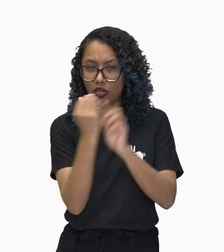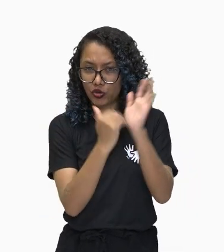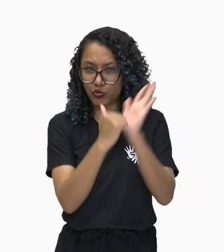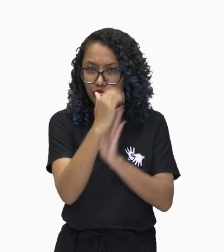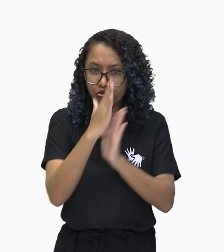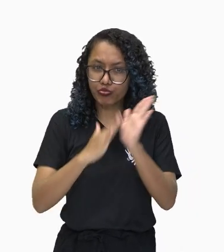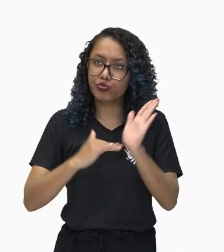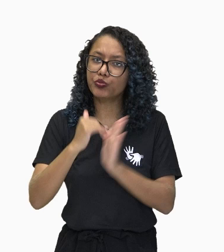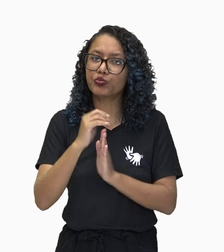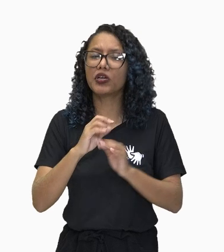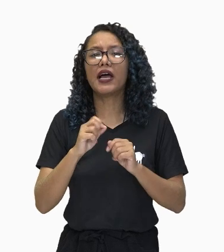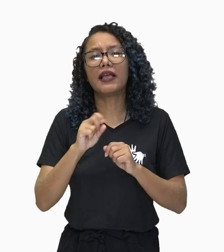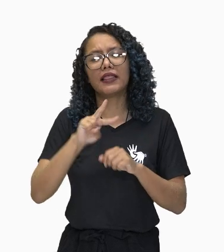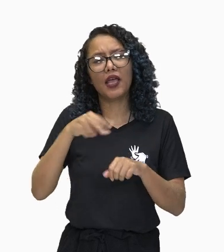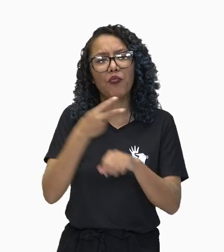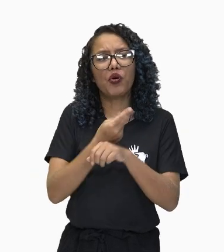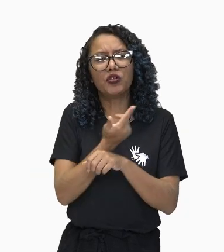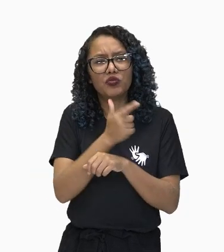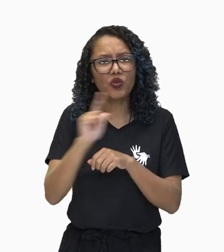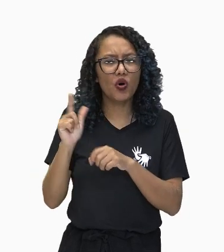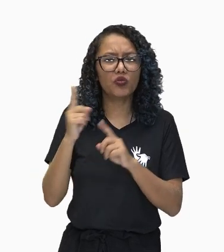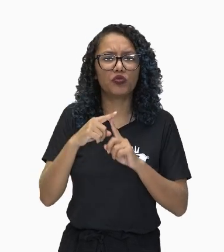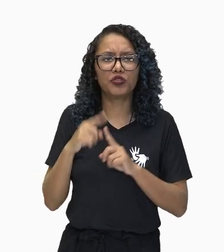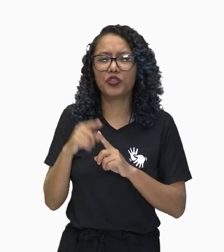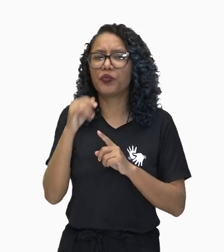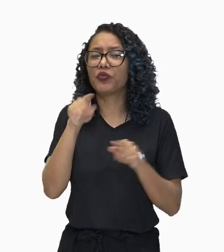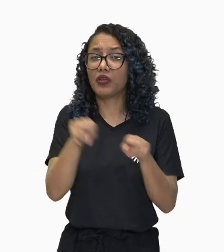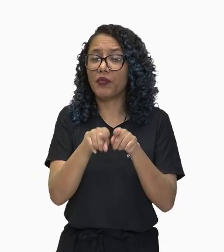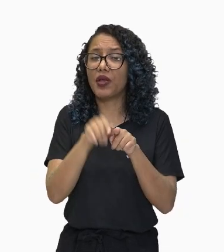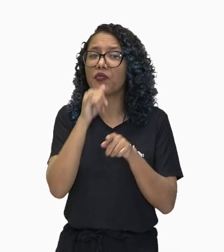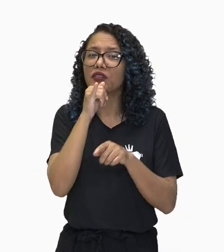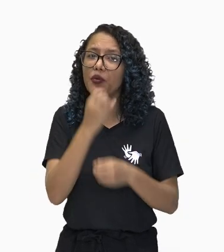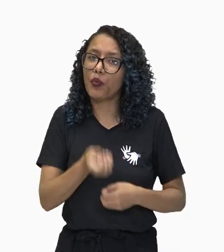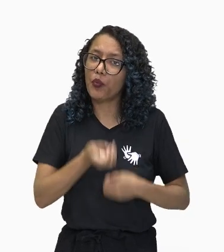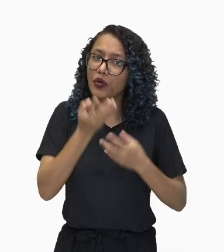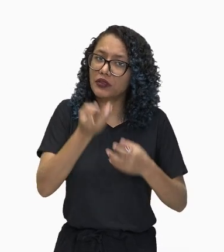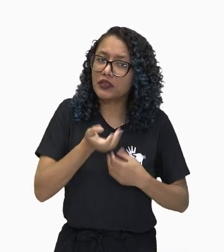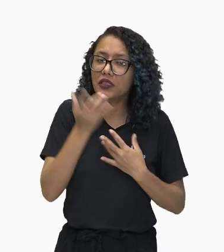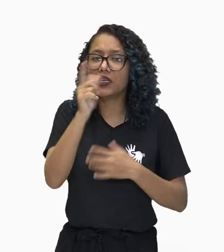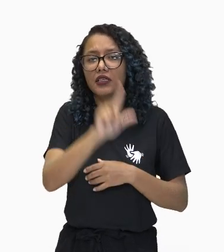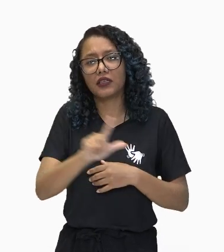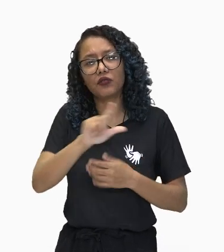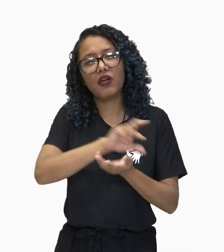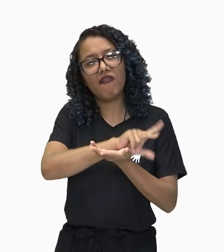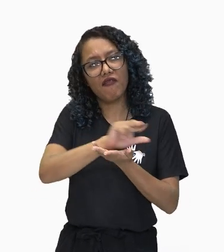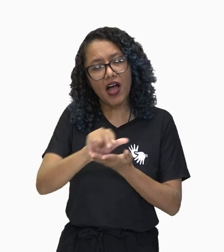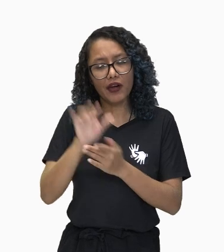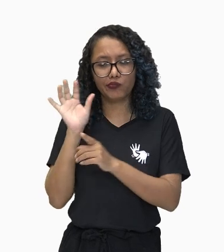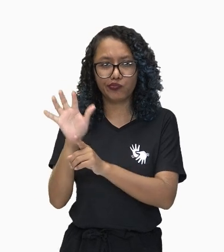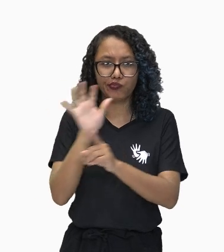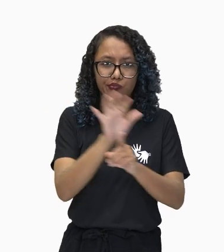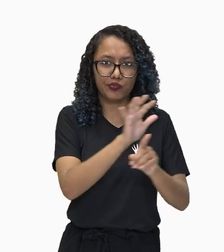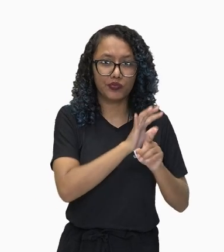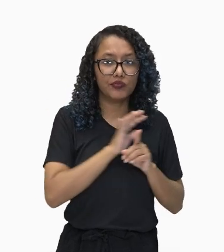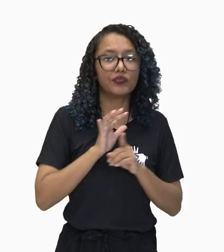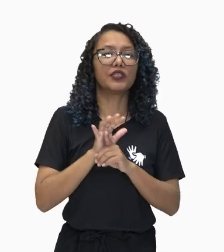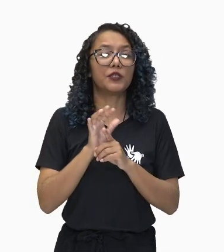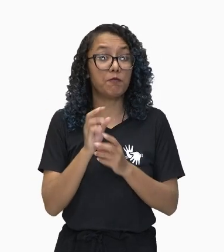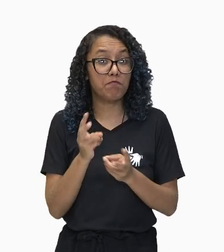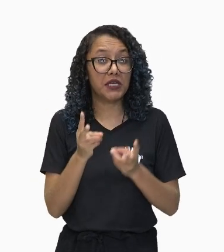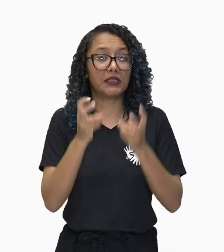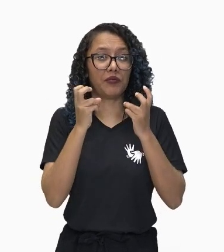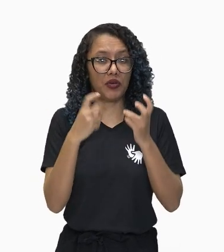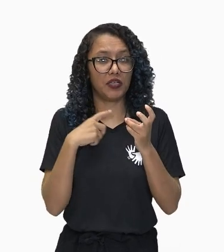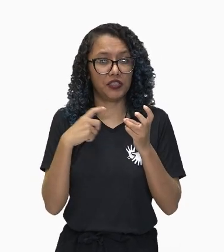se espalhou por outras manifestações artísticas, como a poesia e a literatura. Ficaram evidentes as influências das máscaras